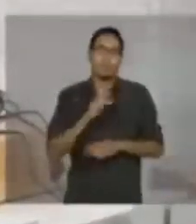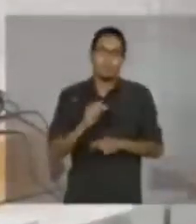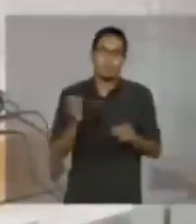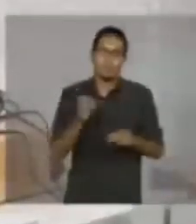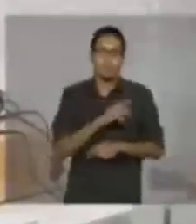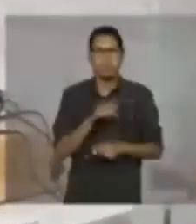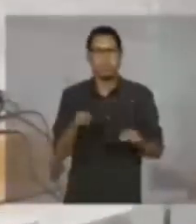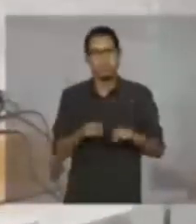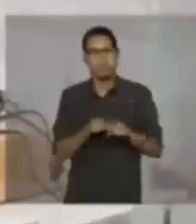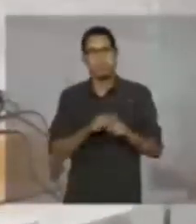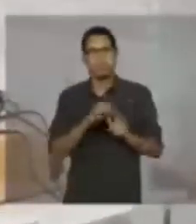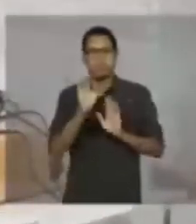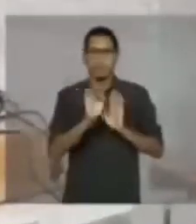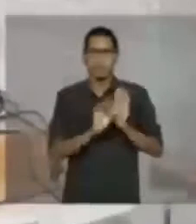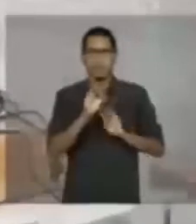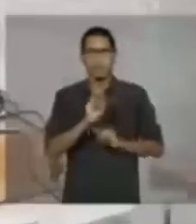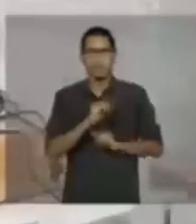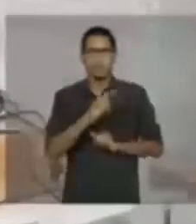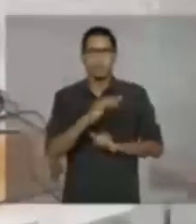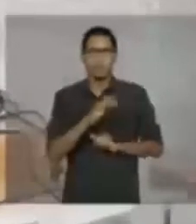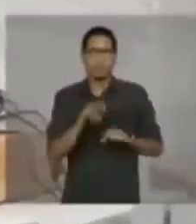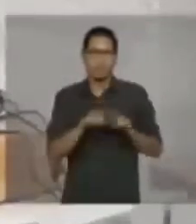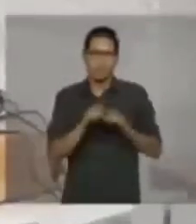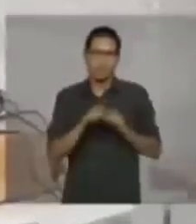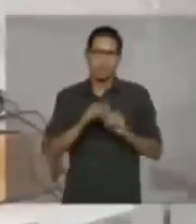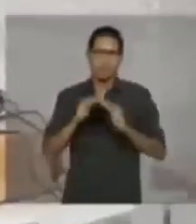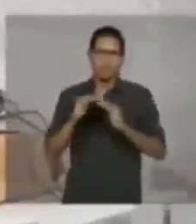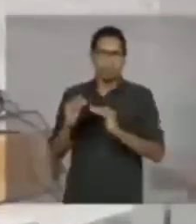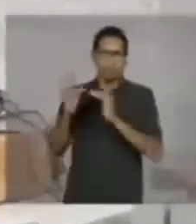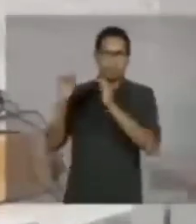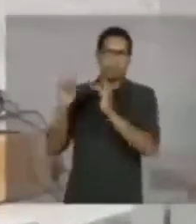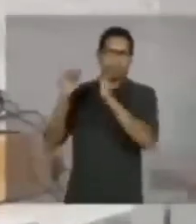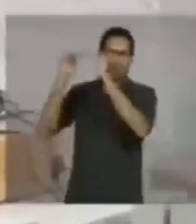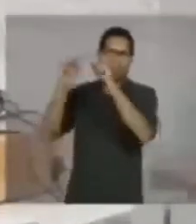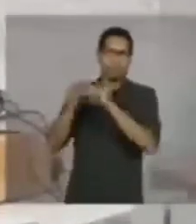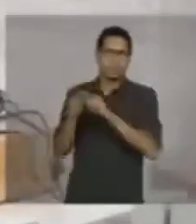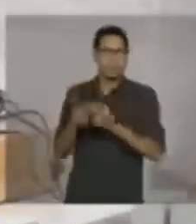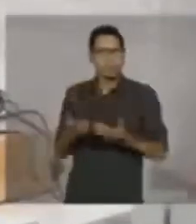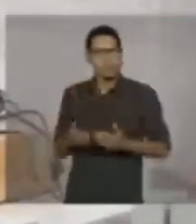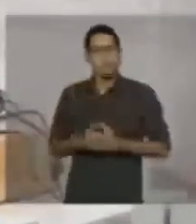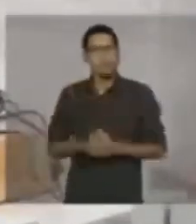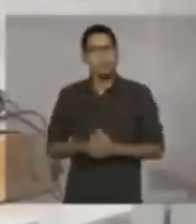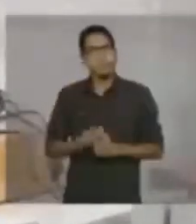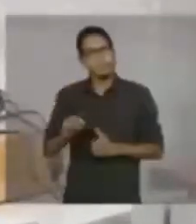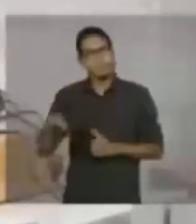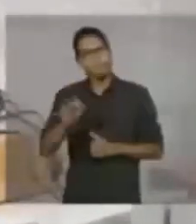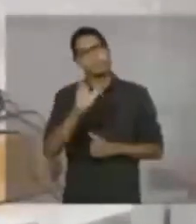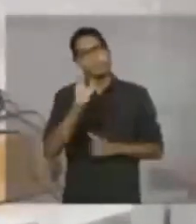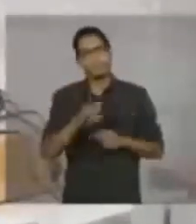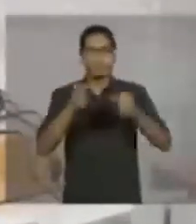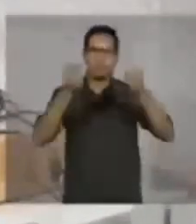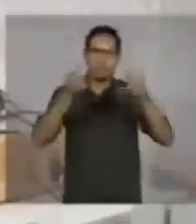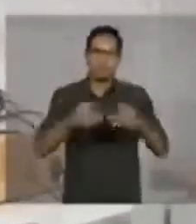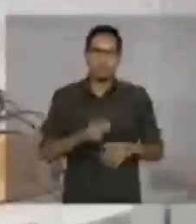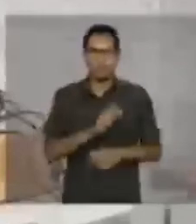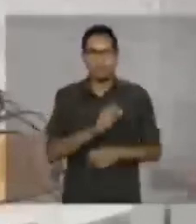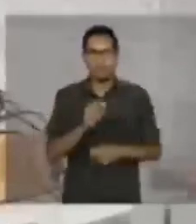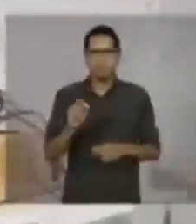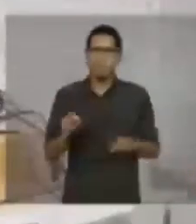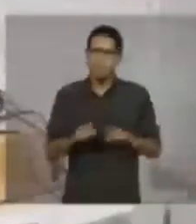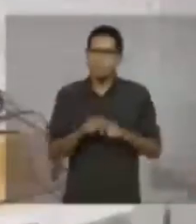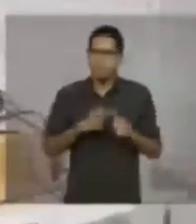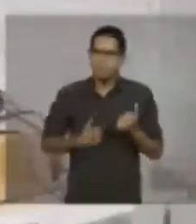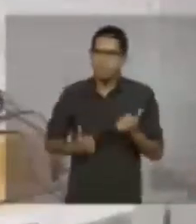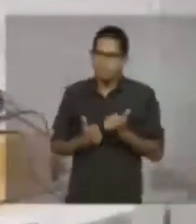de IPTU para os imóveis de alto e altíssimo padrão, como ele já detalhou aqui, eu simplesmente